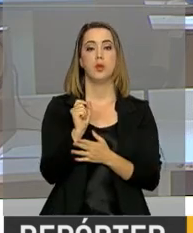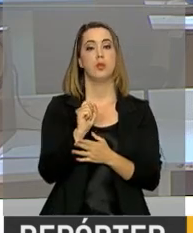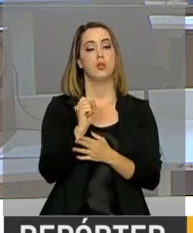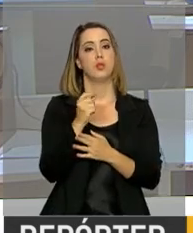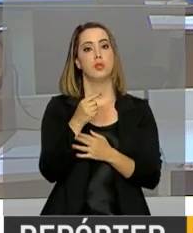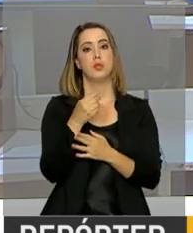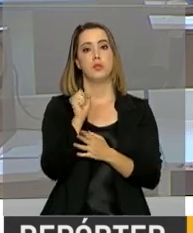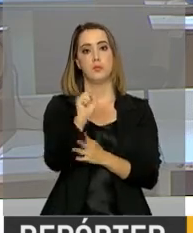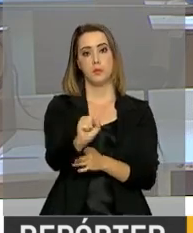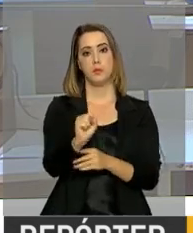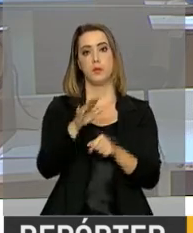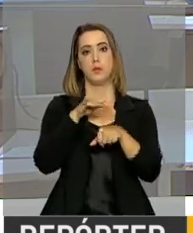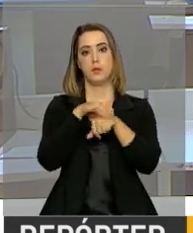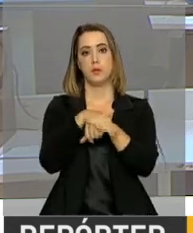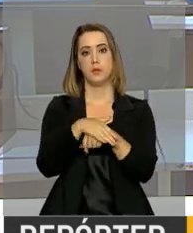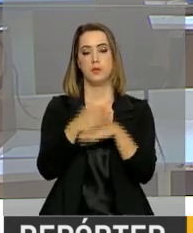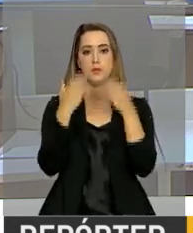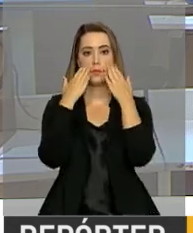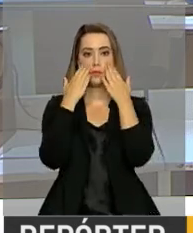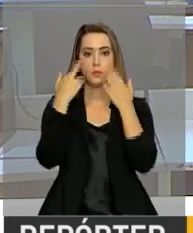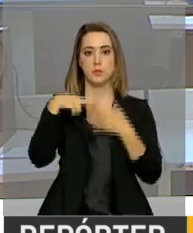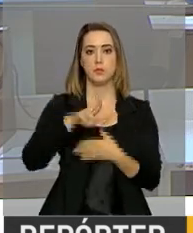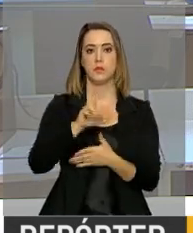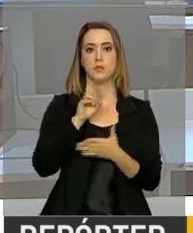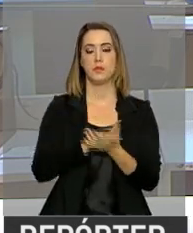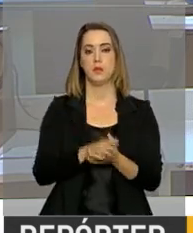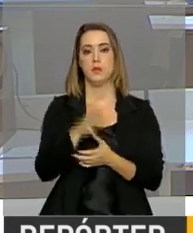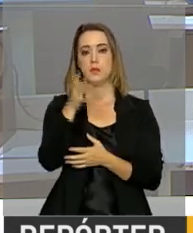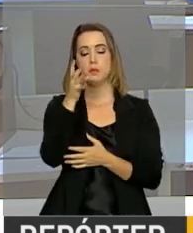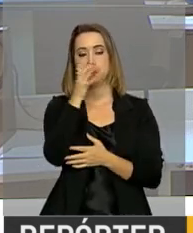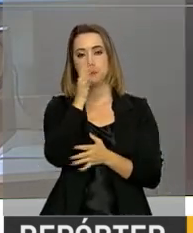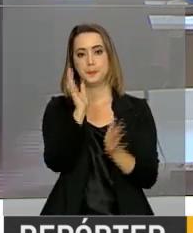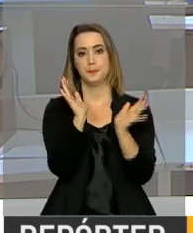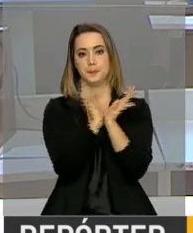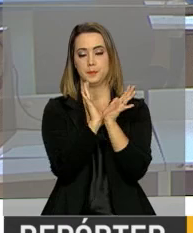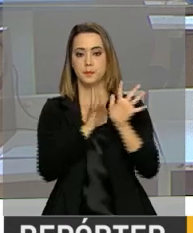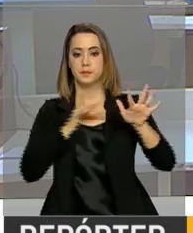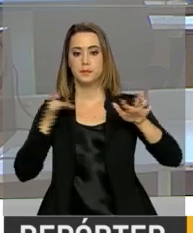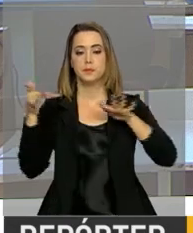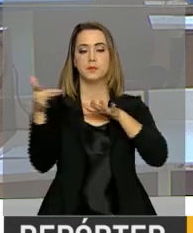informações às 8 da noite, na próxima edição do Repórter NBR. Acompanhe as